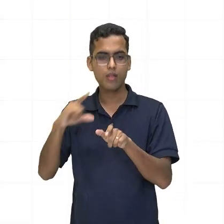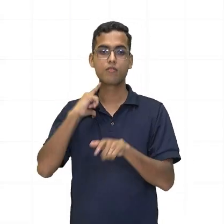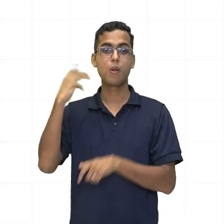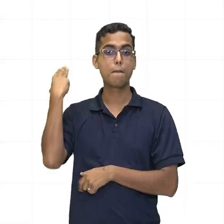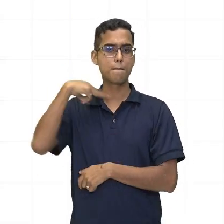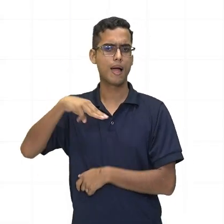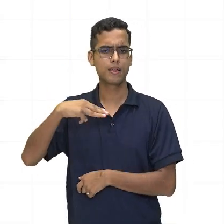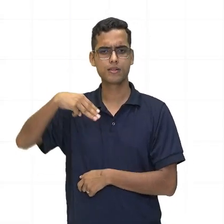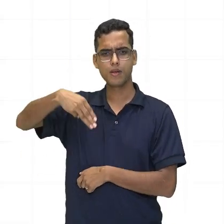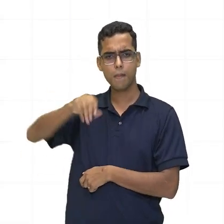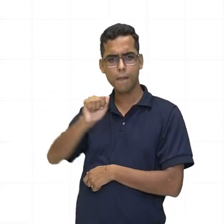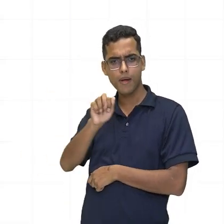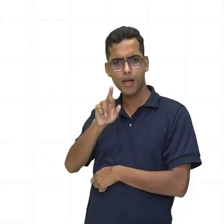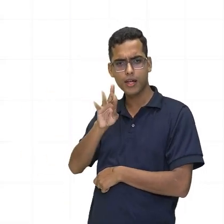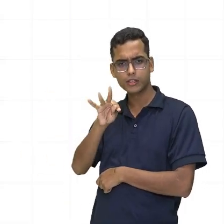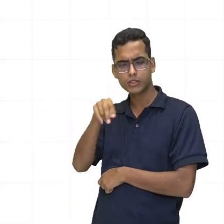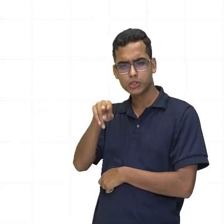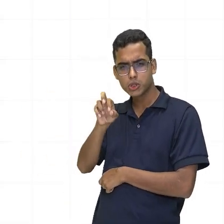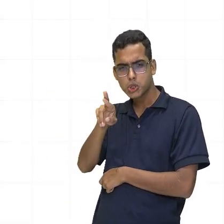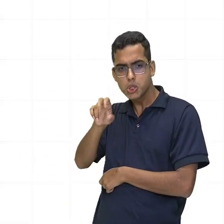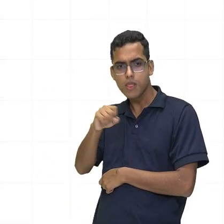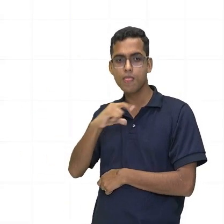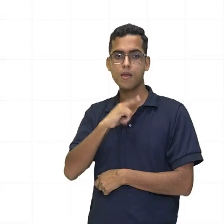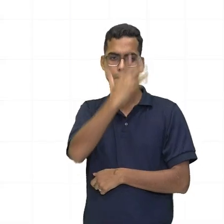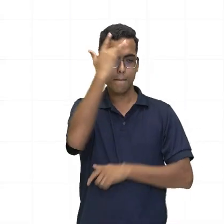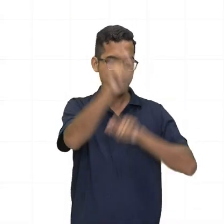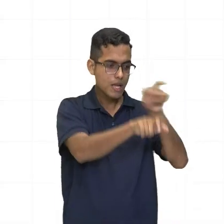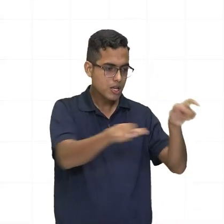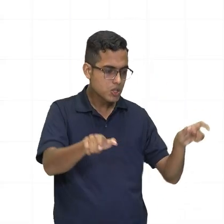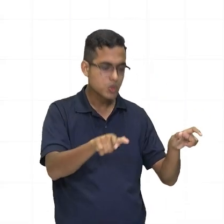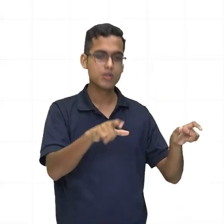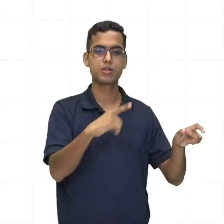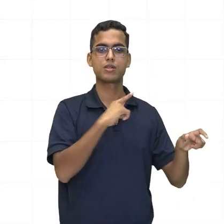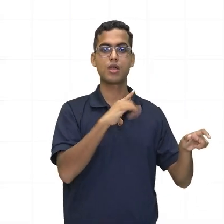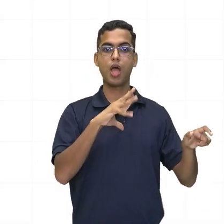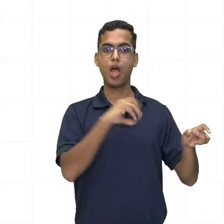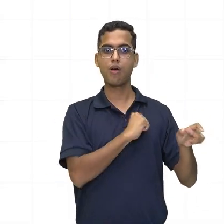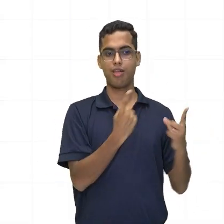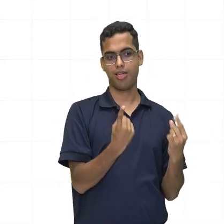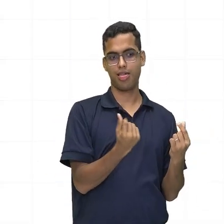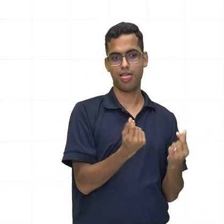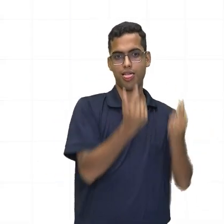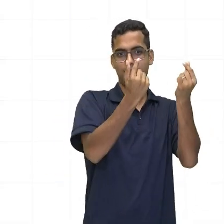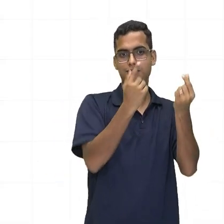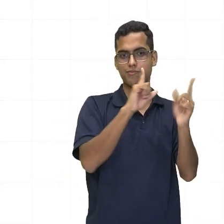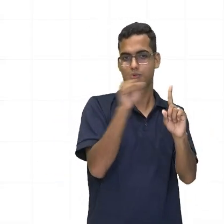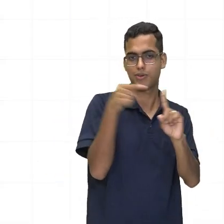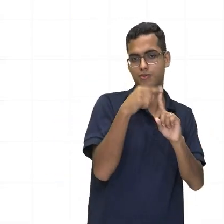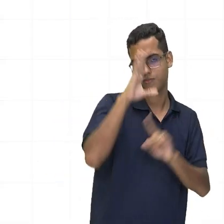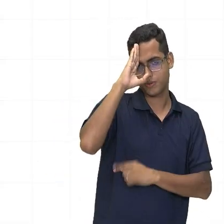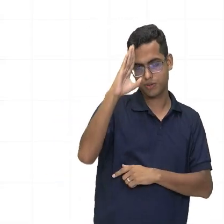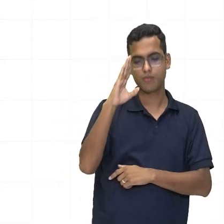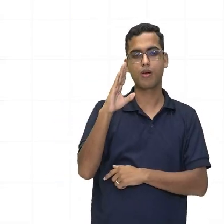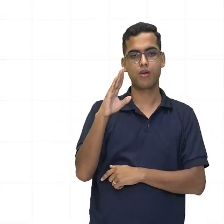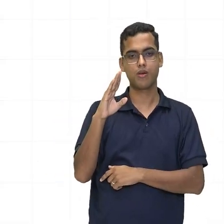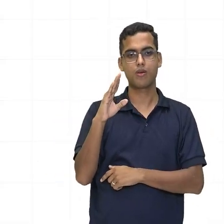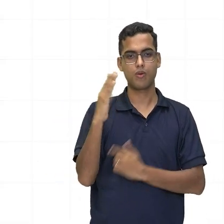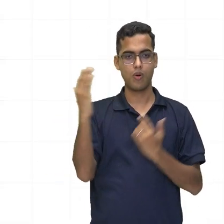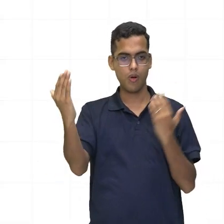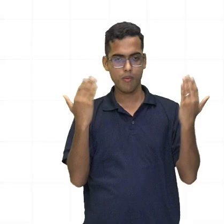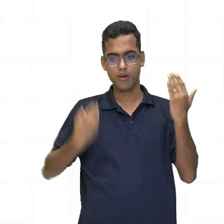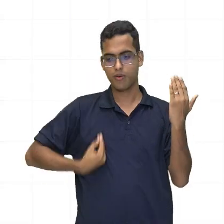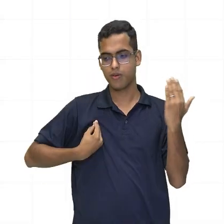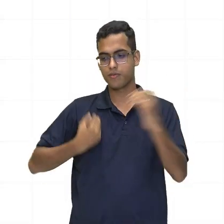os lucros e as riquezas que podem extrair da natureza do que a vida do planeta. Vamos ver um